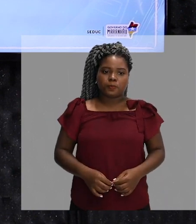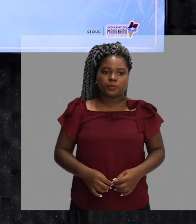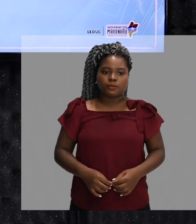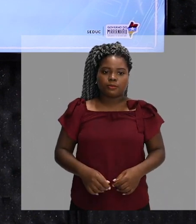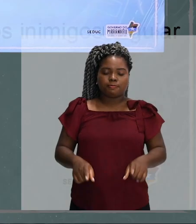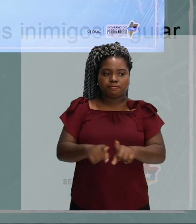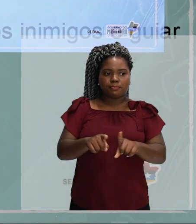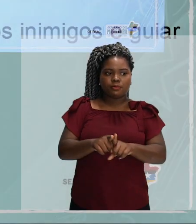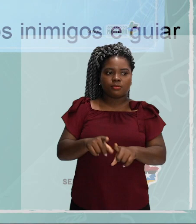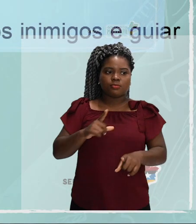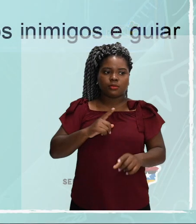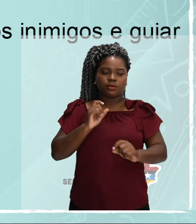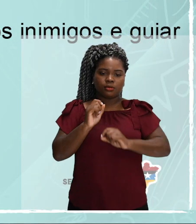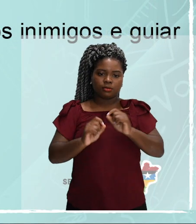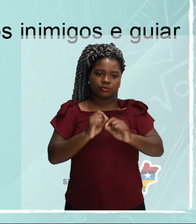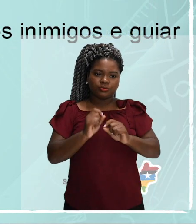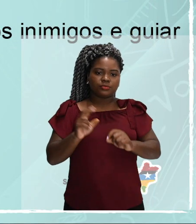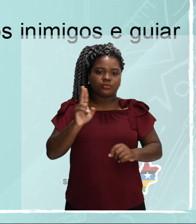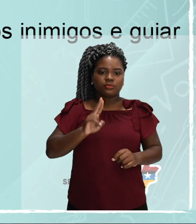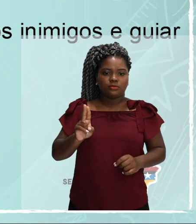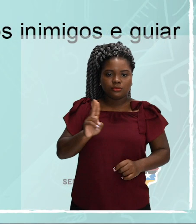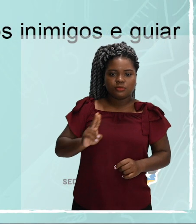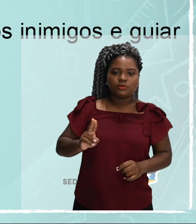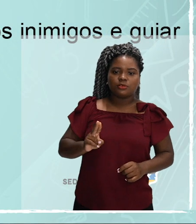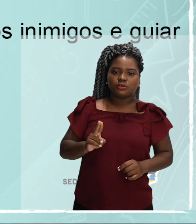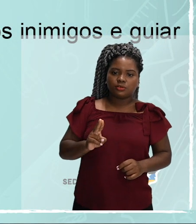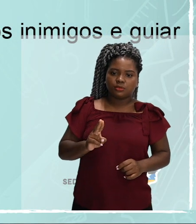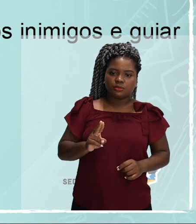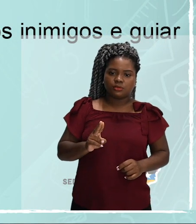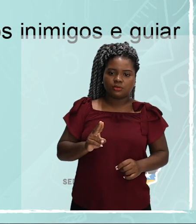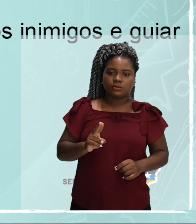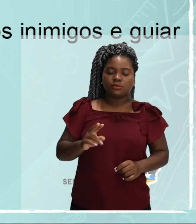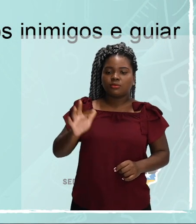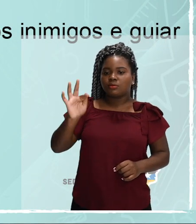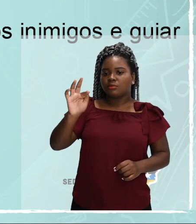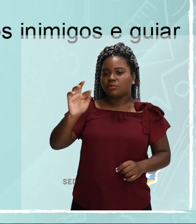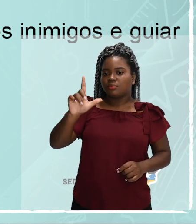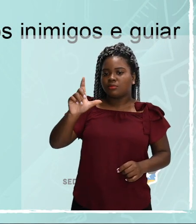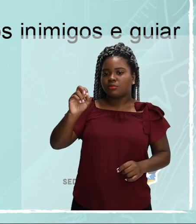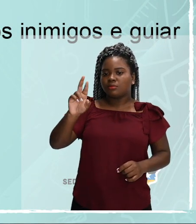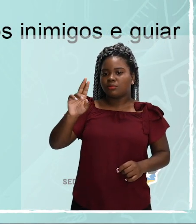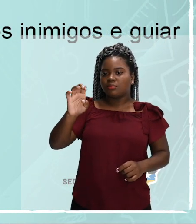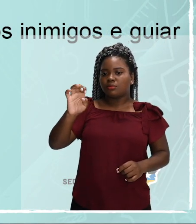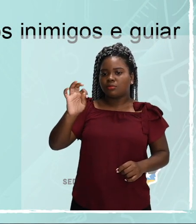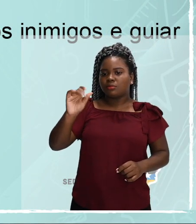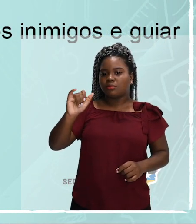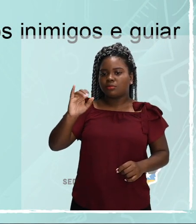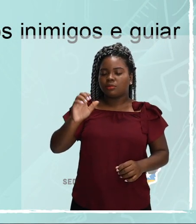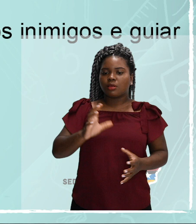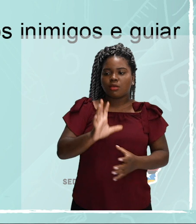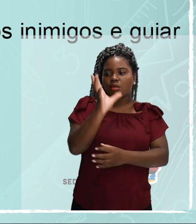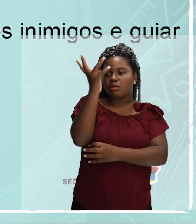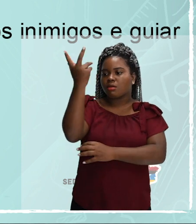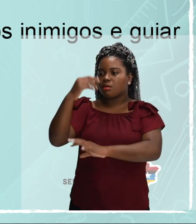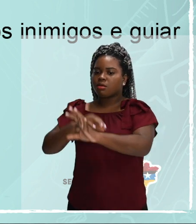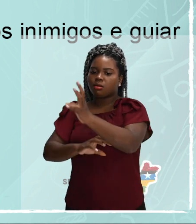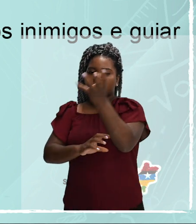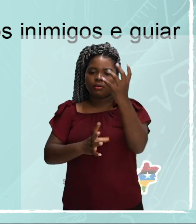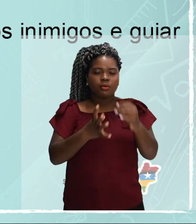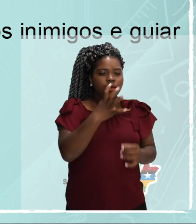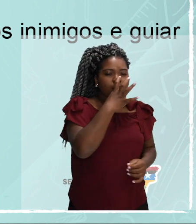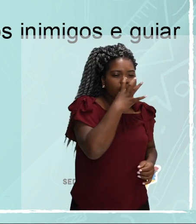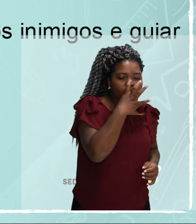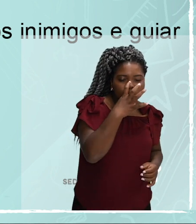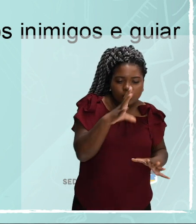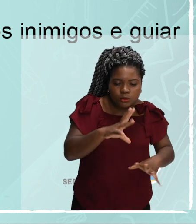Servem também, ele é muito utilizado para o monitoramento de áreas de florestas, para observar, para